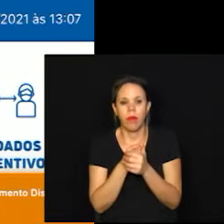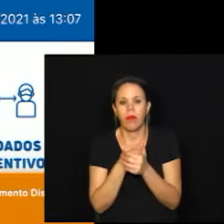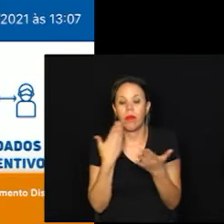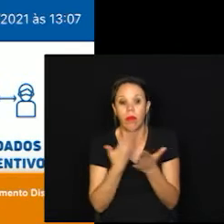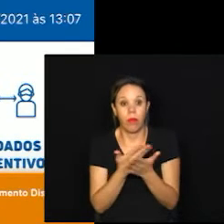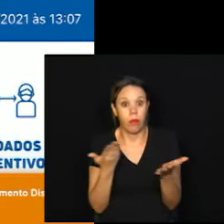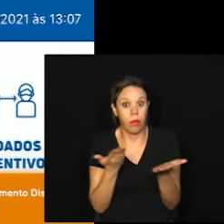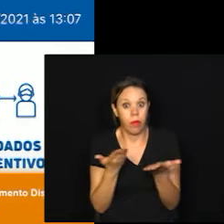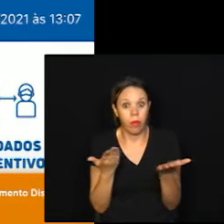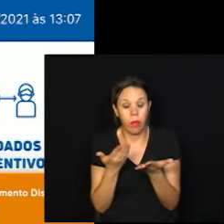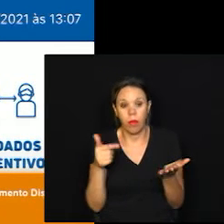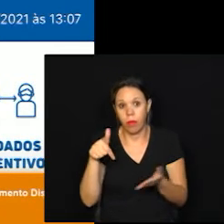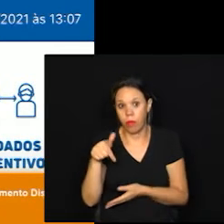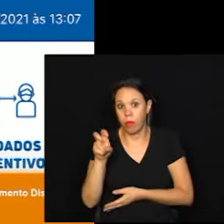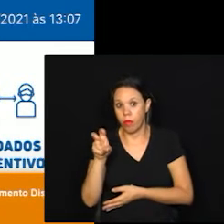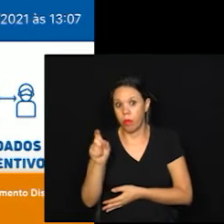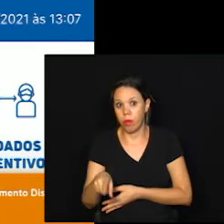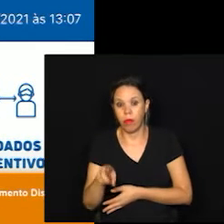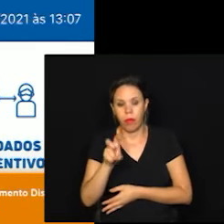agora,